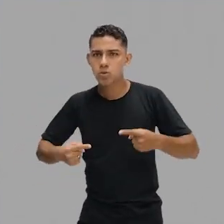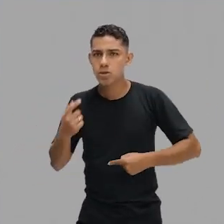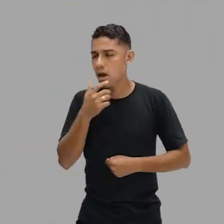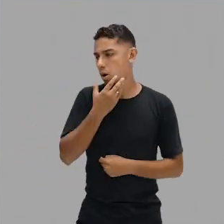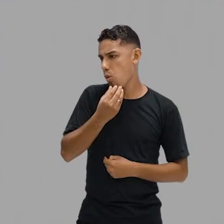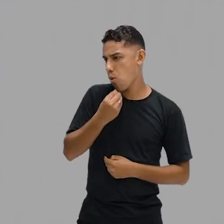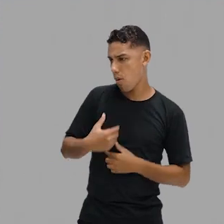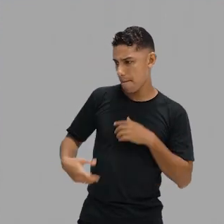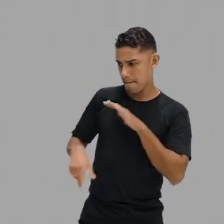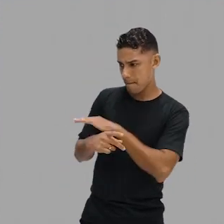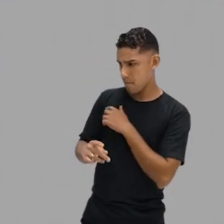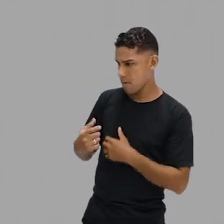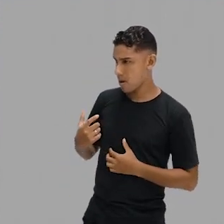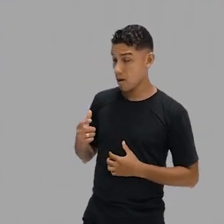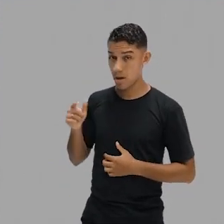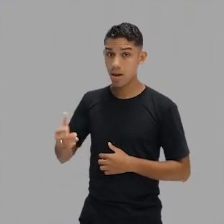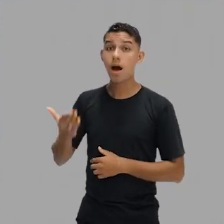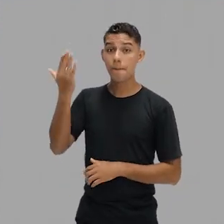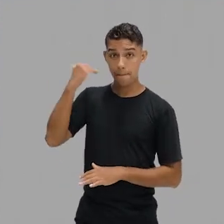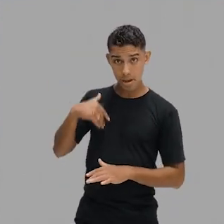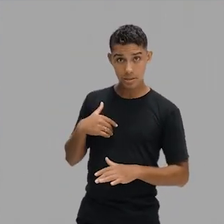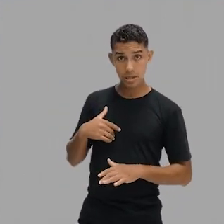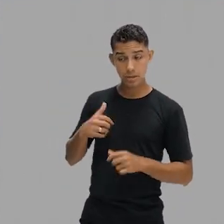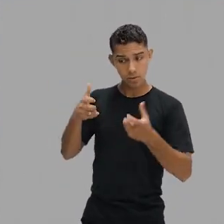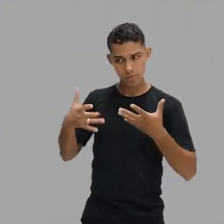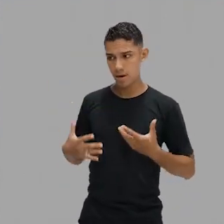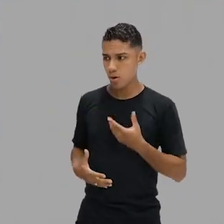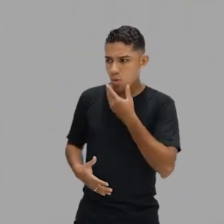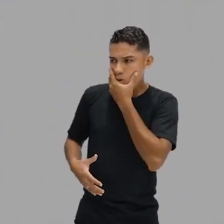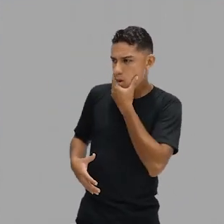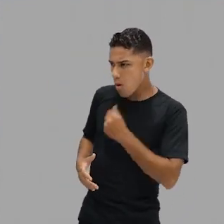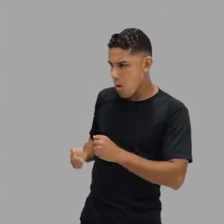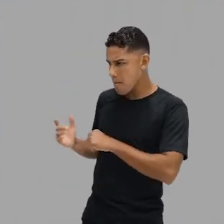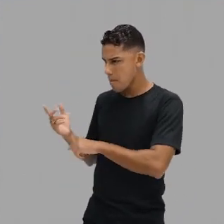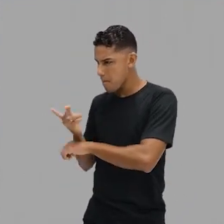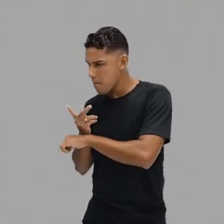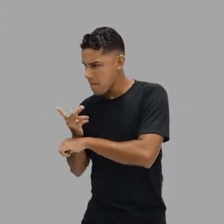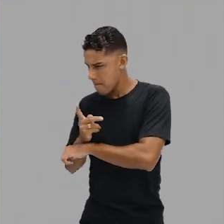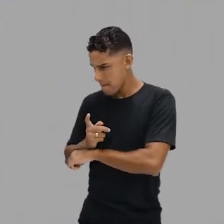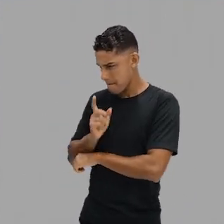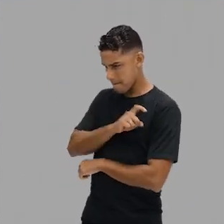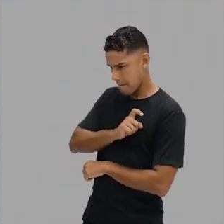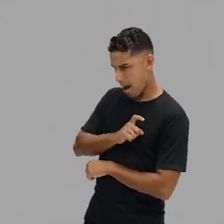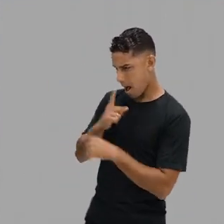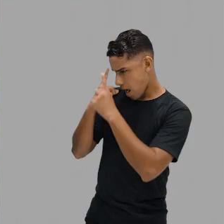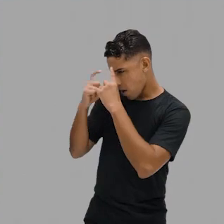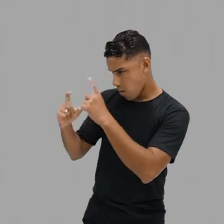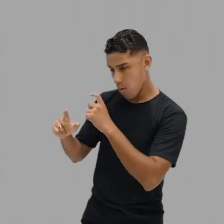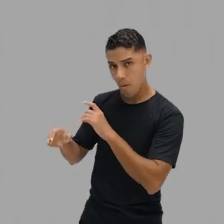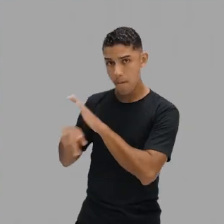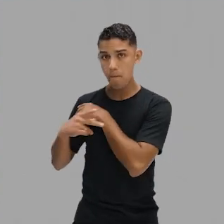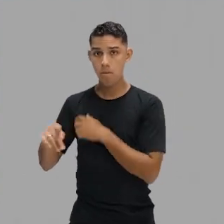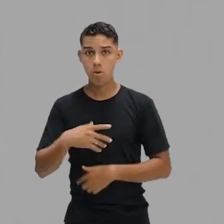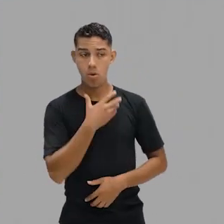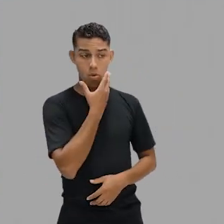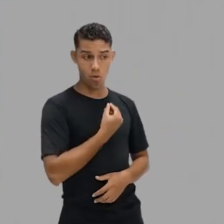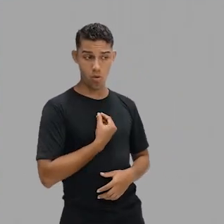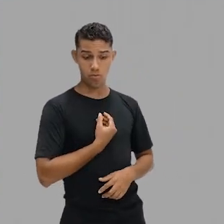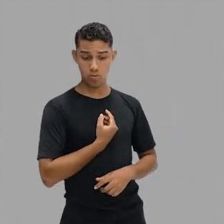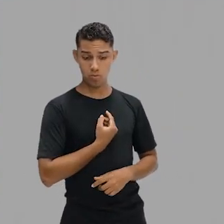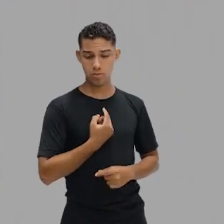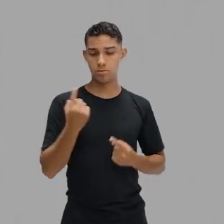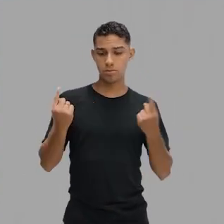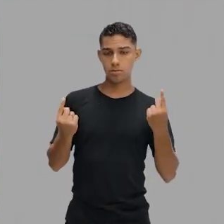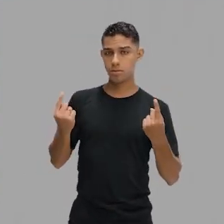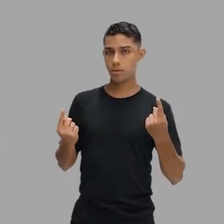lobo do próprio homem, nós vimos na questão anterior, é Hobbes, não é Locke. A letra C não está encaixada no